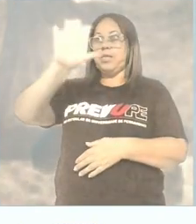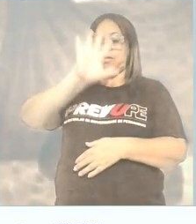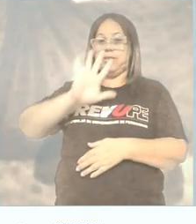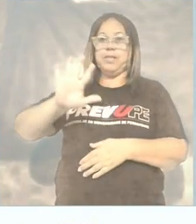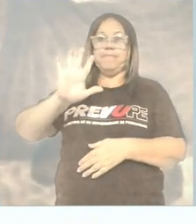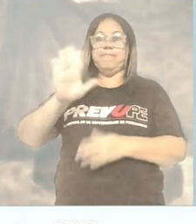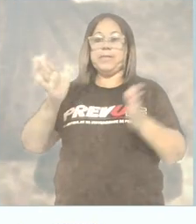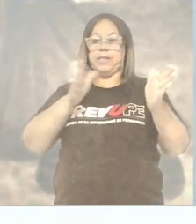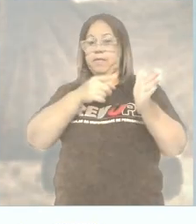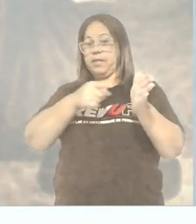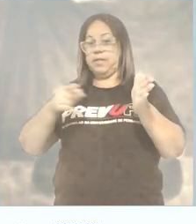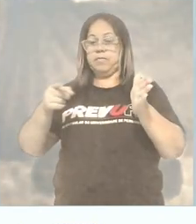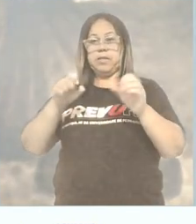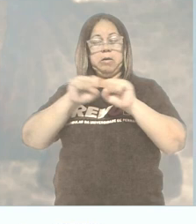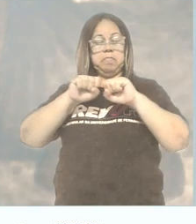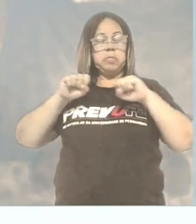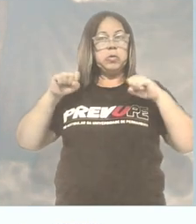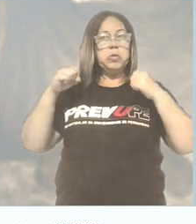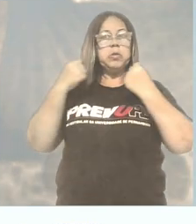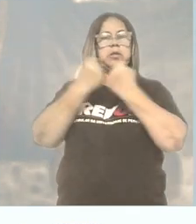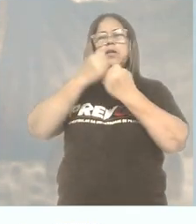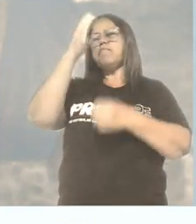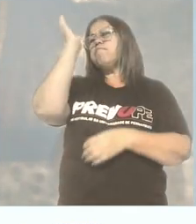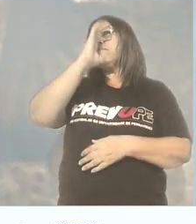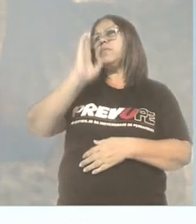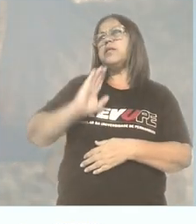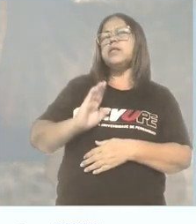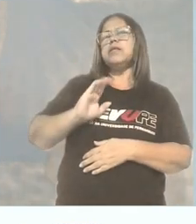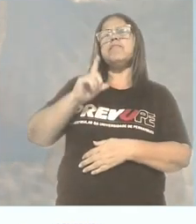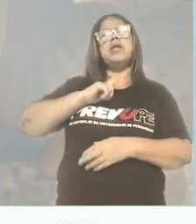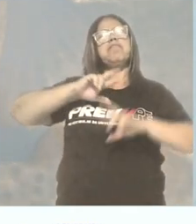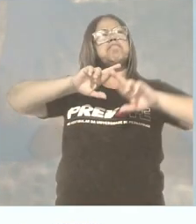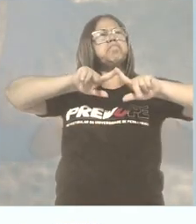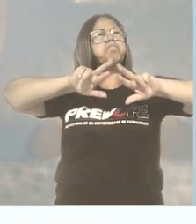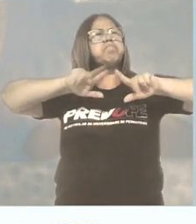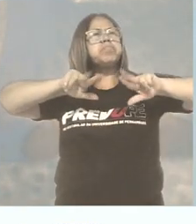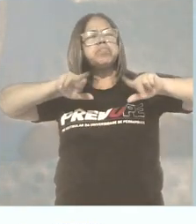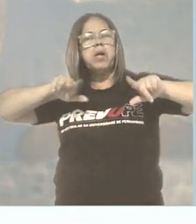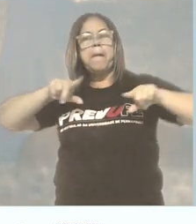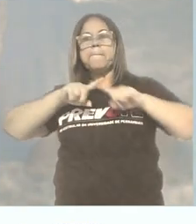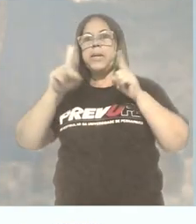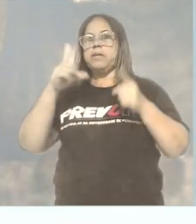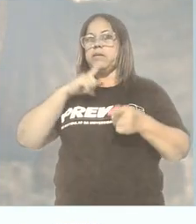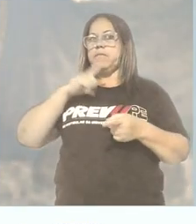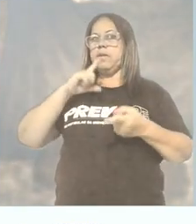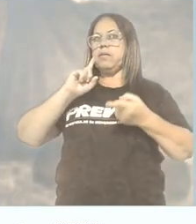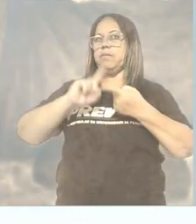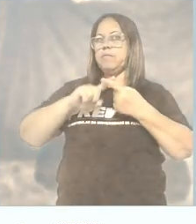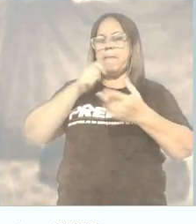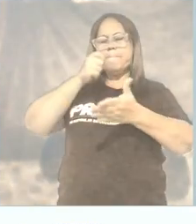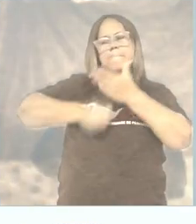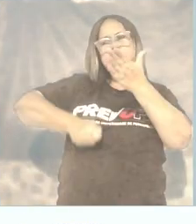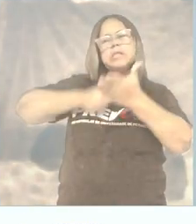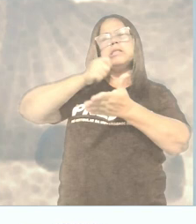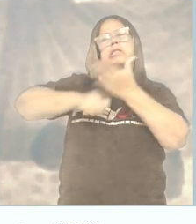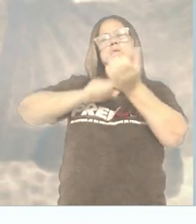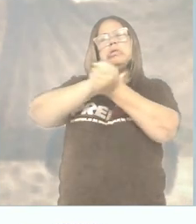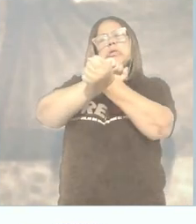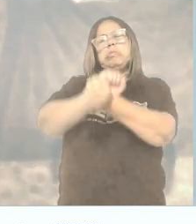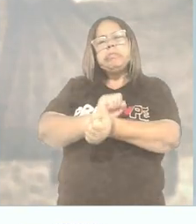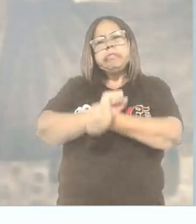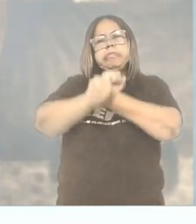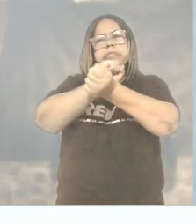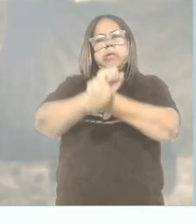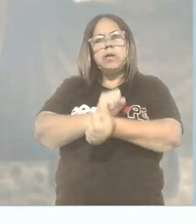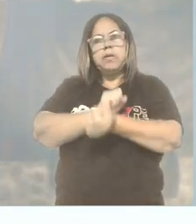época a sociedade brasileira era diversificada mas também marcada pela persistência da escravidão